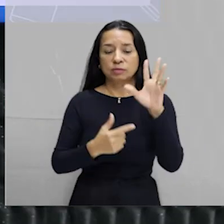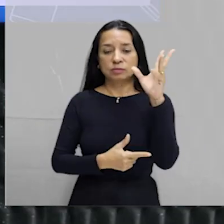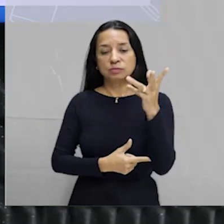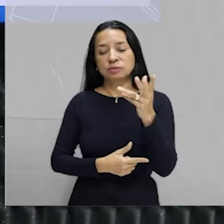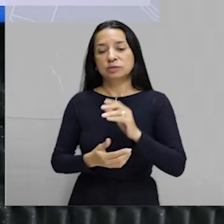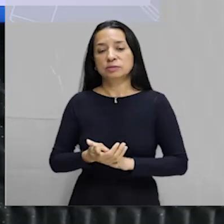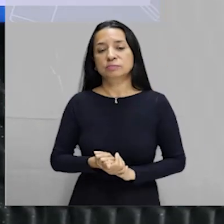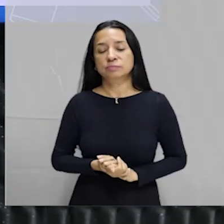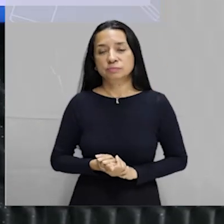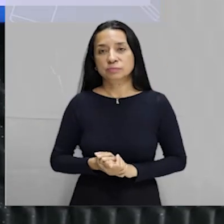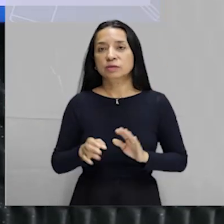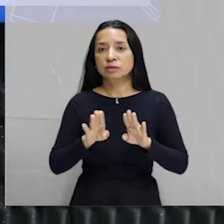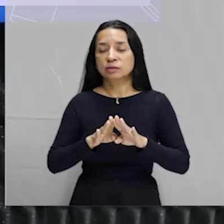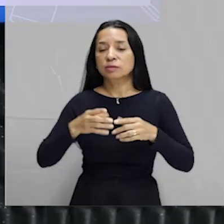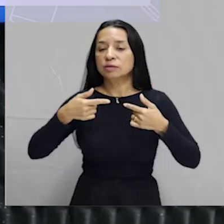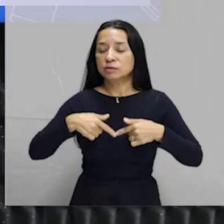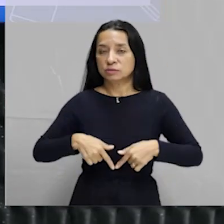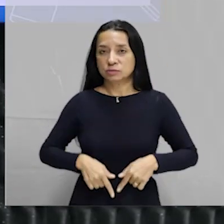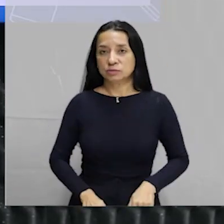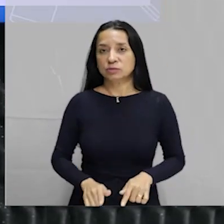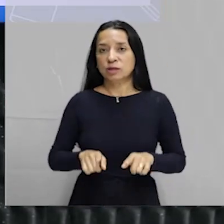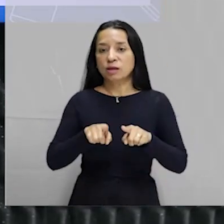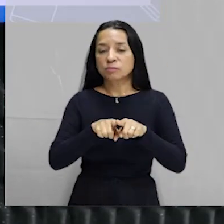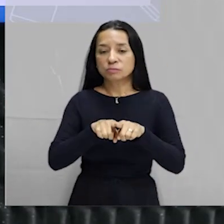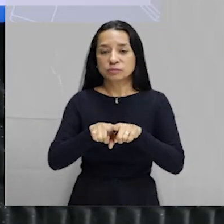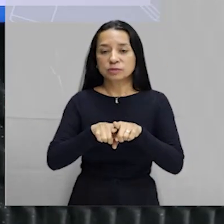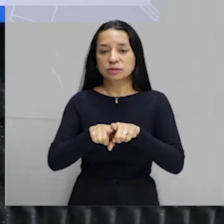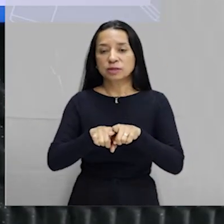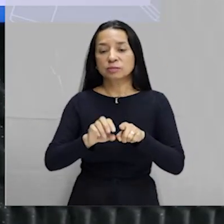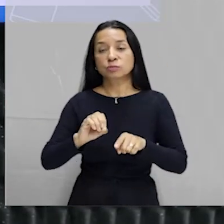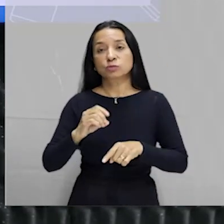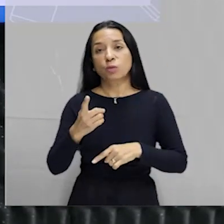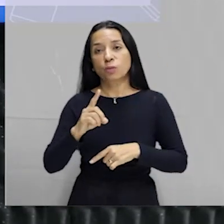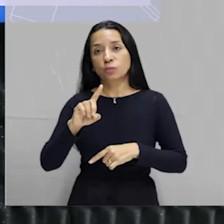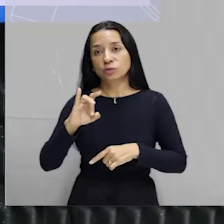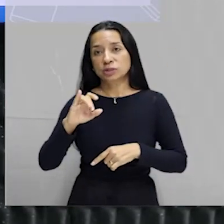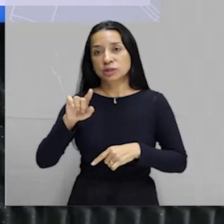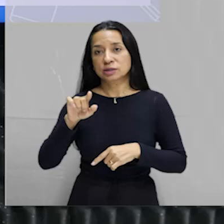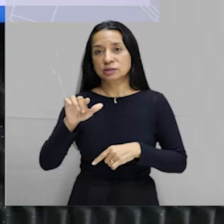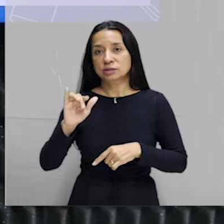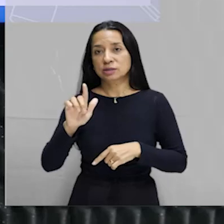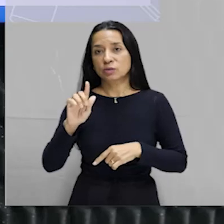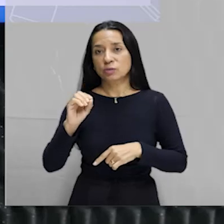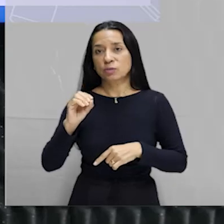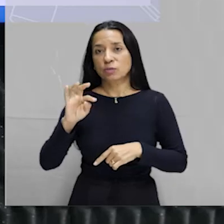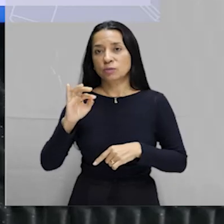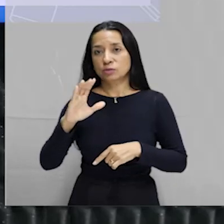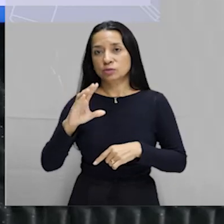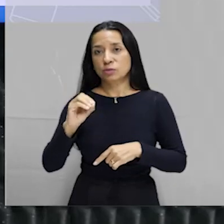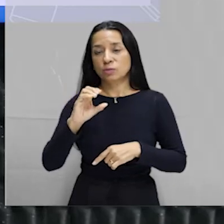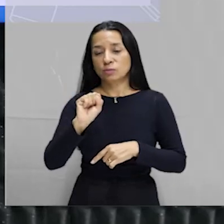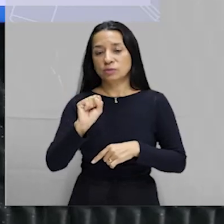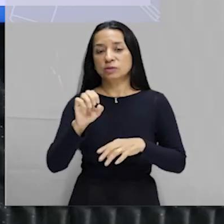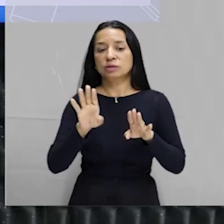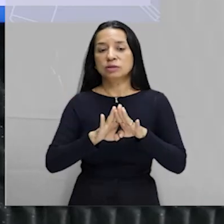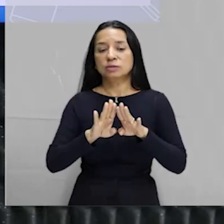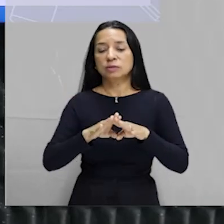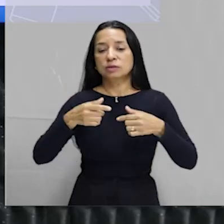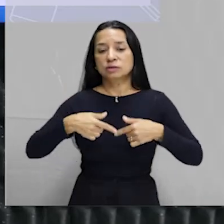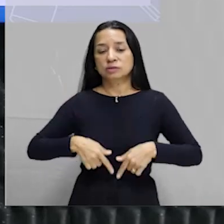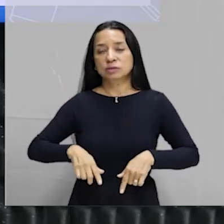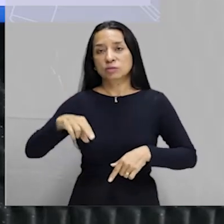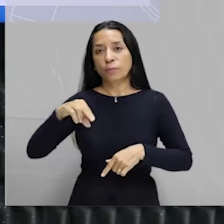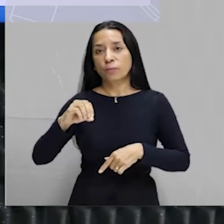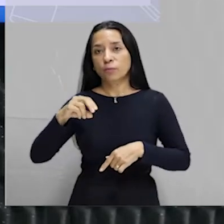a gente vai falar um pouco sobre gêmeos fraternos ou gêmeos dizigóticos, a gente vai falar sobre os